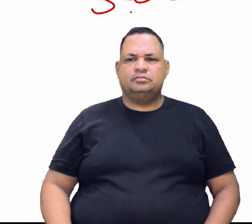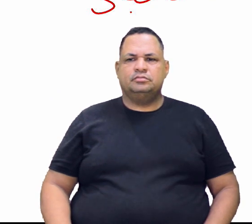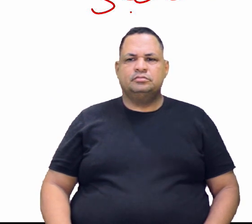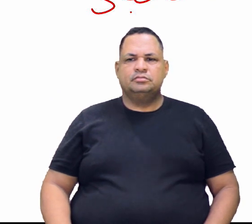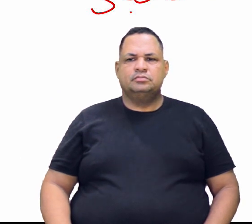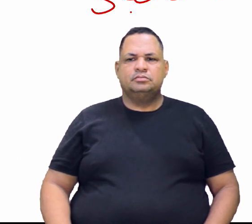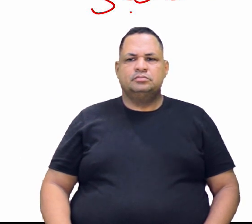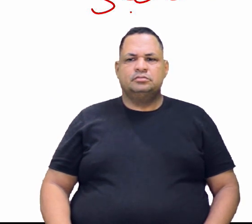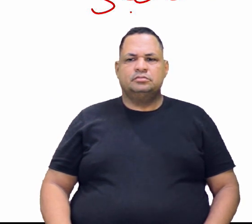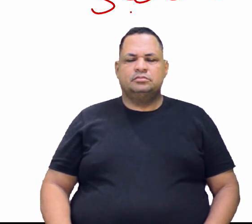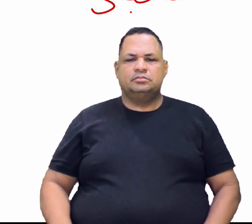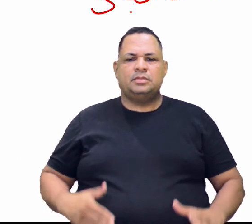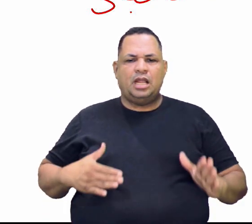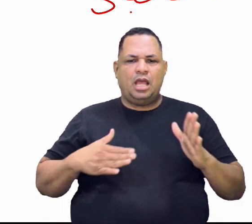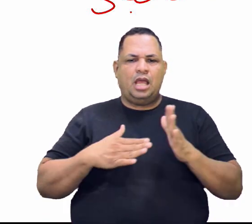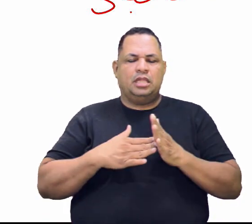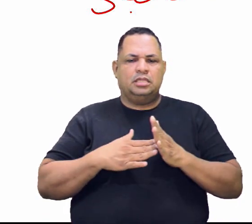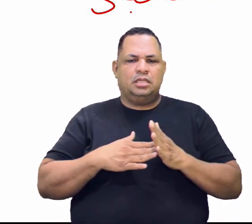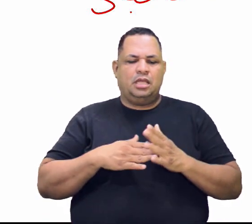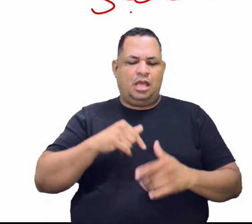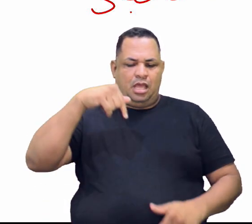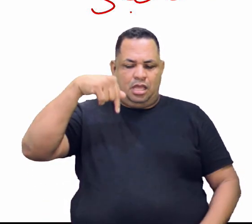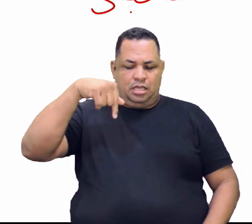Daqui até Cuiabá é